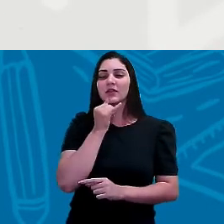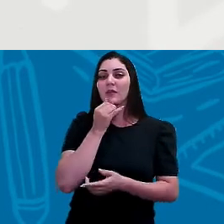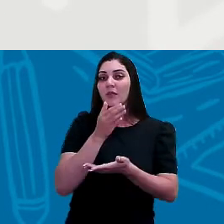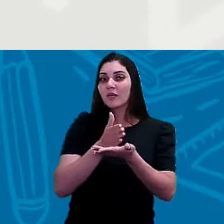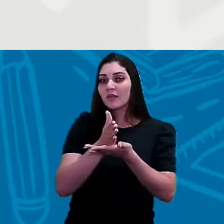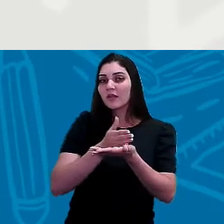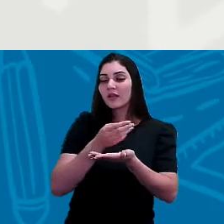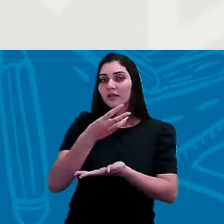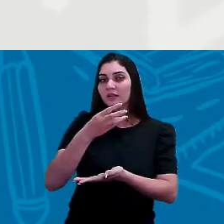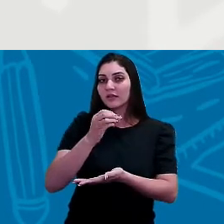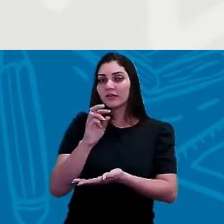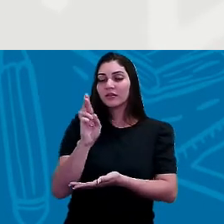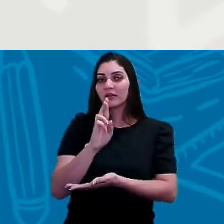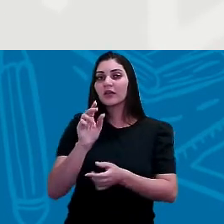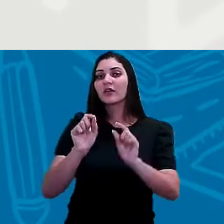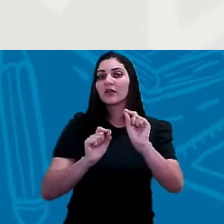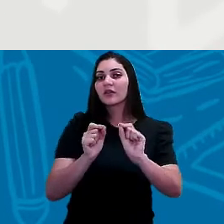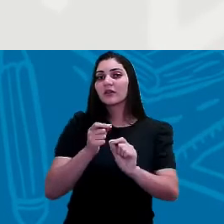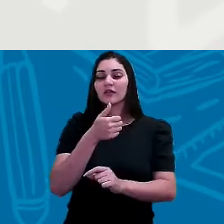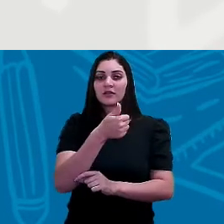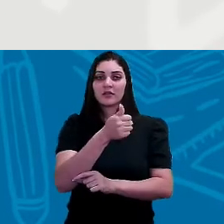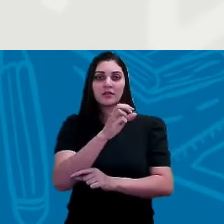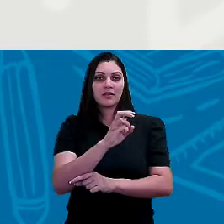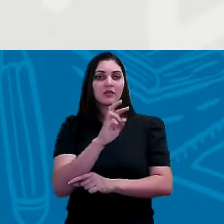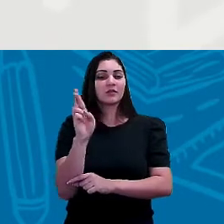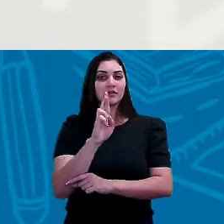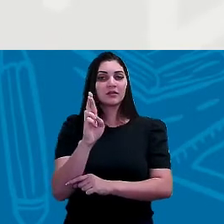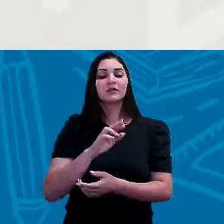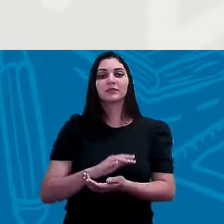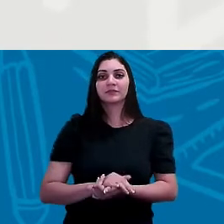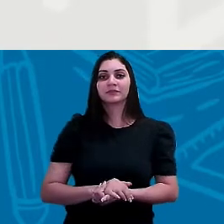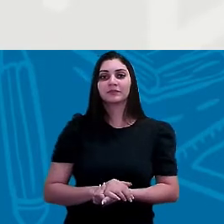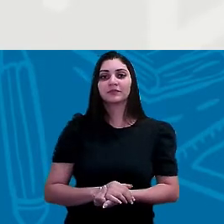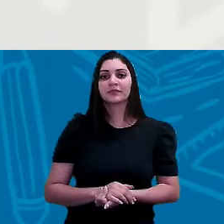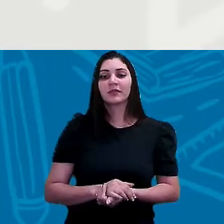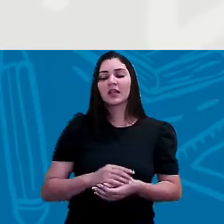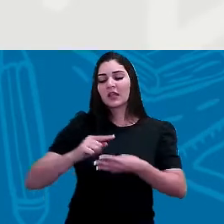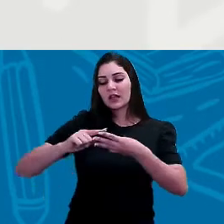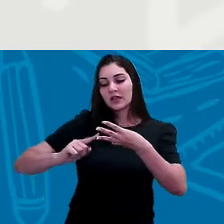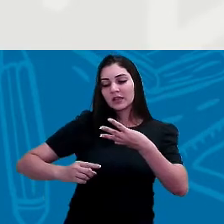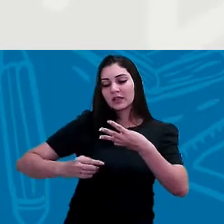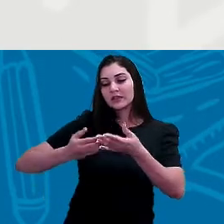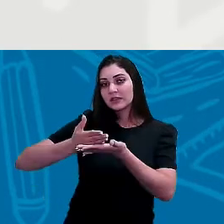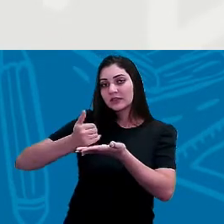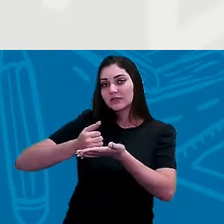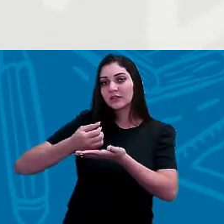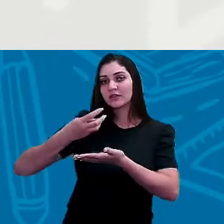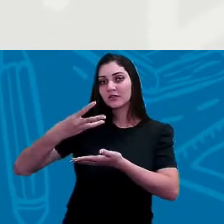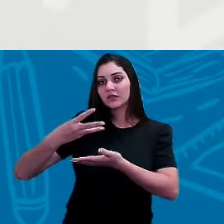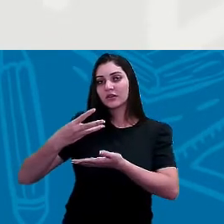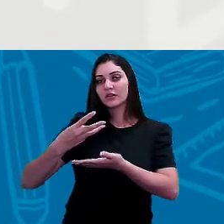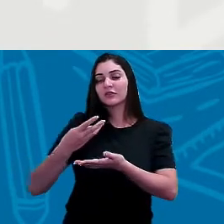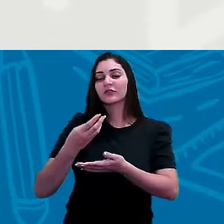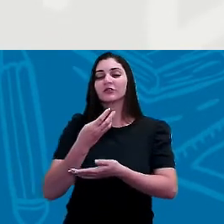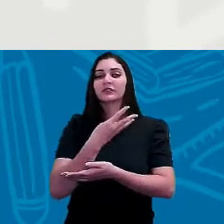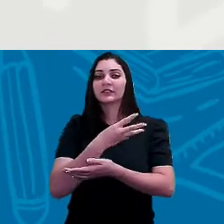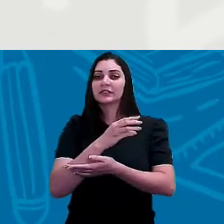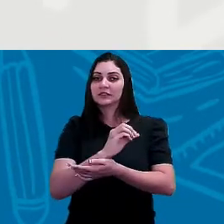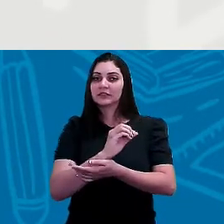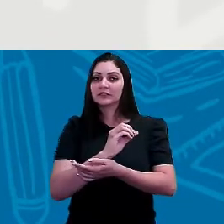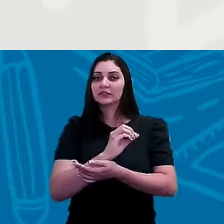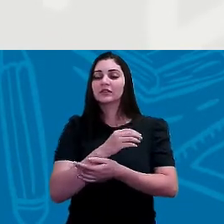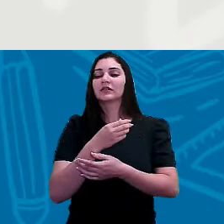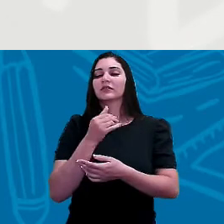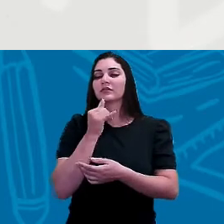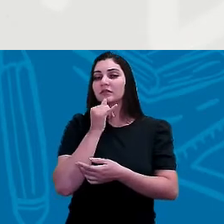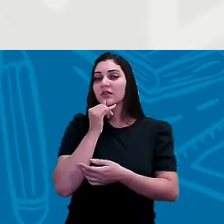vai ser R$15, certo? A terça parte de 30 vai ser...